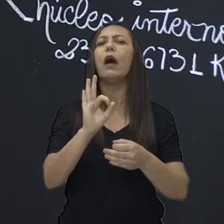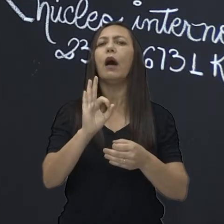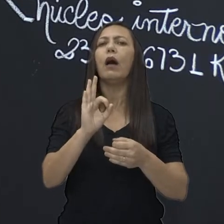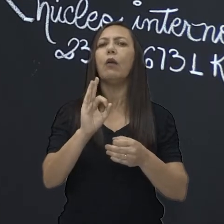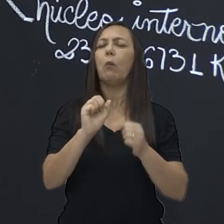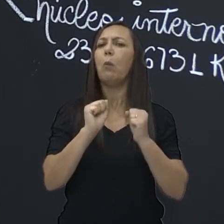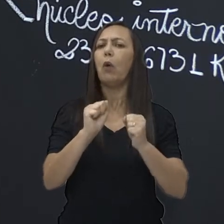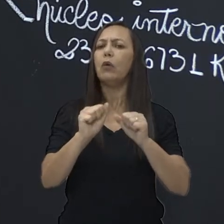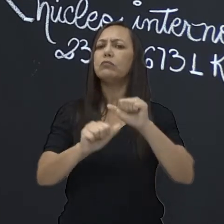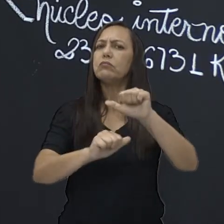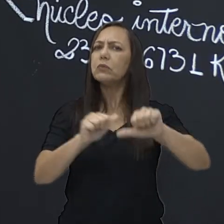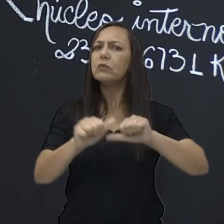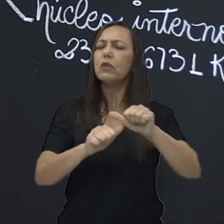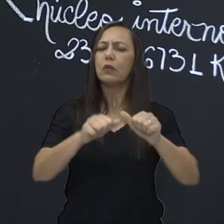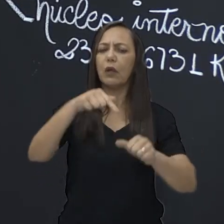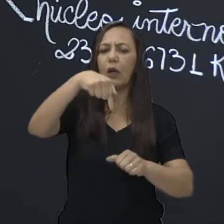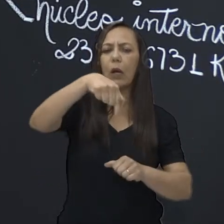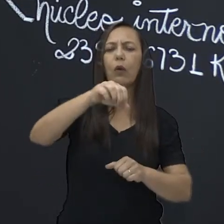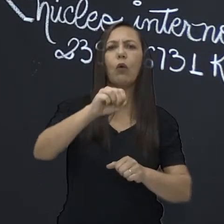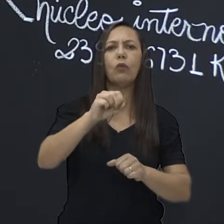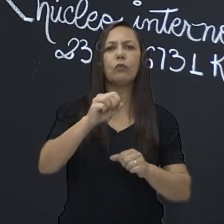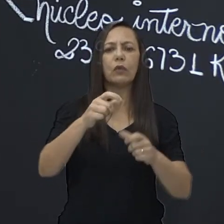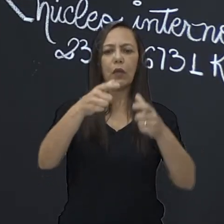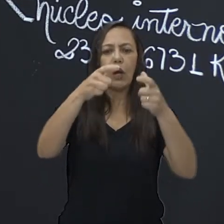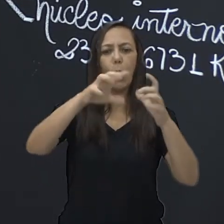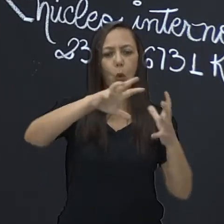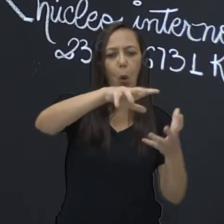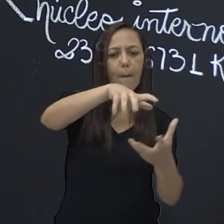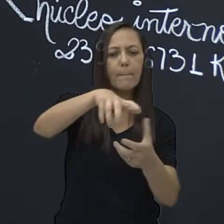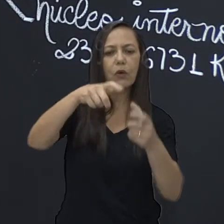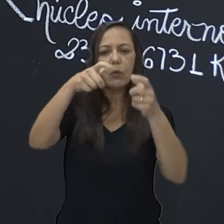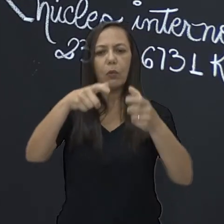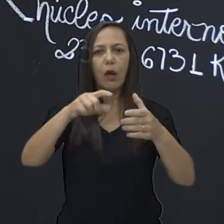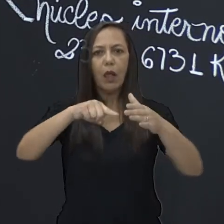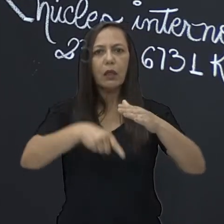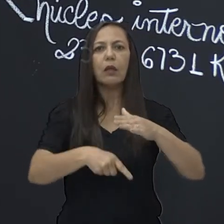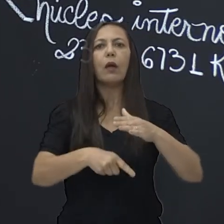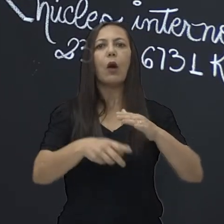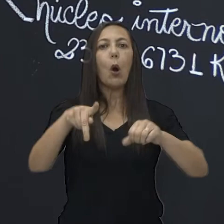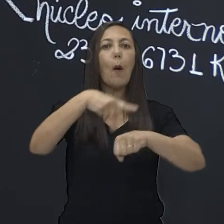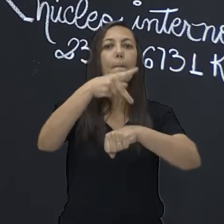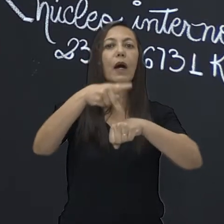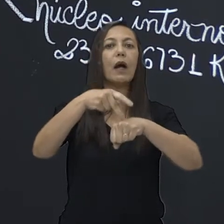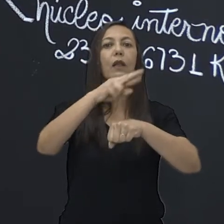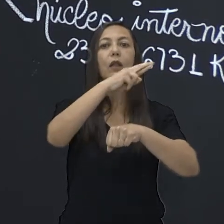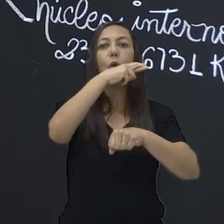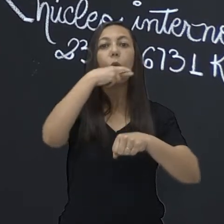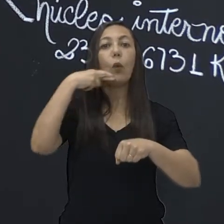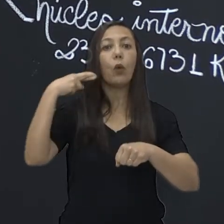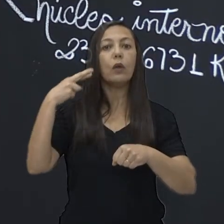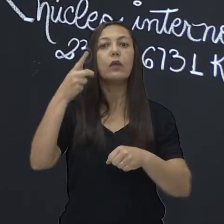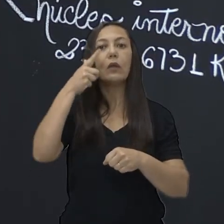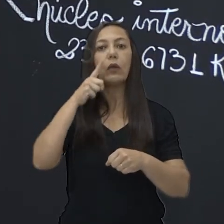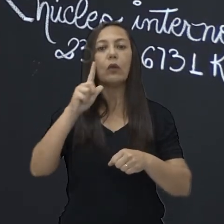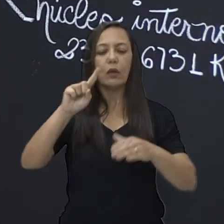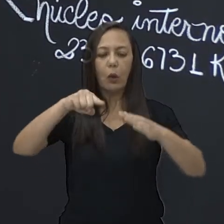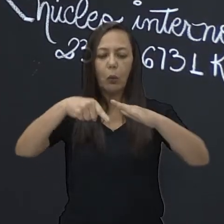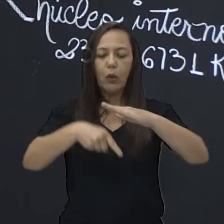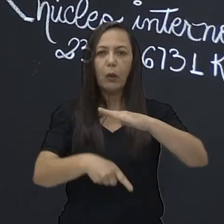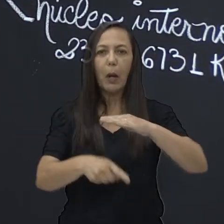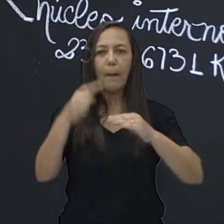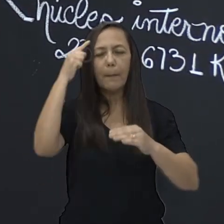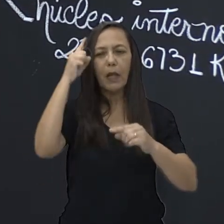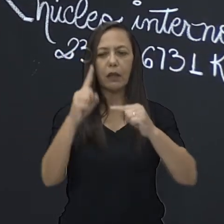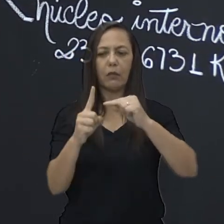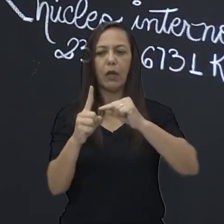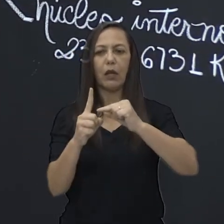quilometragem diferente. Mas fez um buraco profundo, quem fez isso foi a Rússia, a atual Rússia, porém viu-se que a temperatura ia